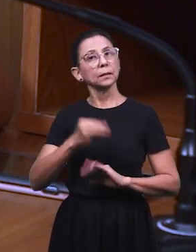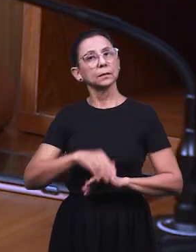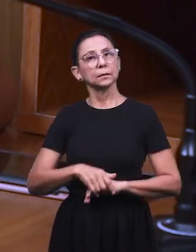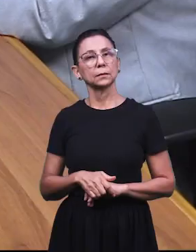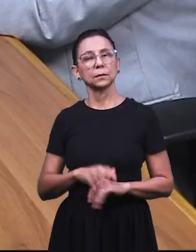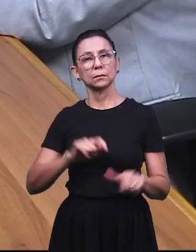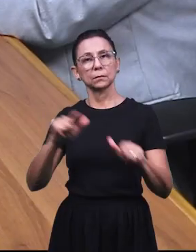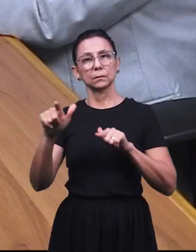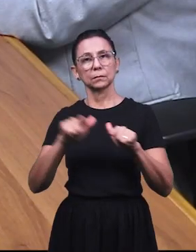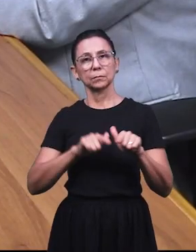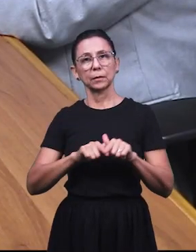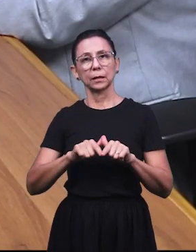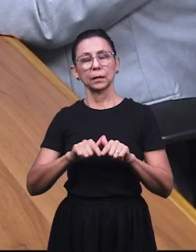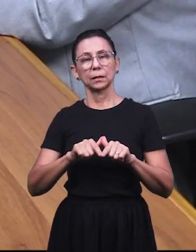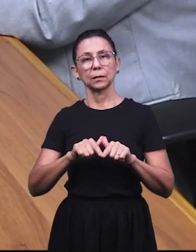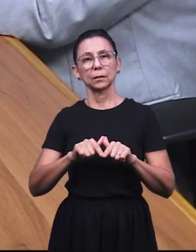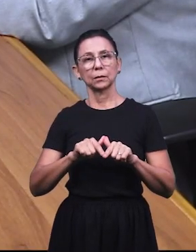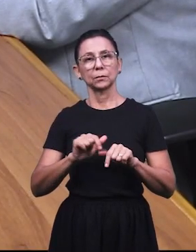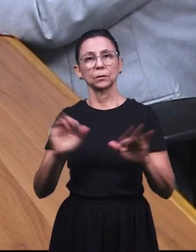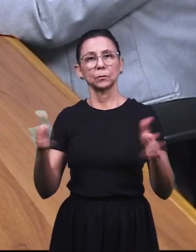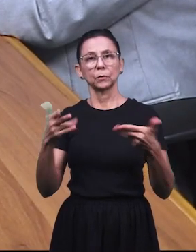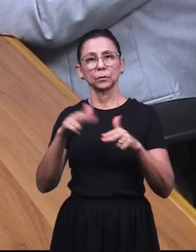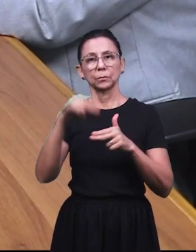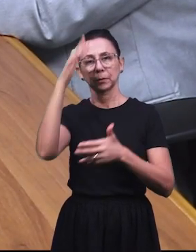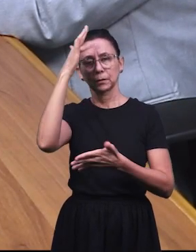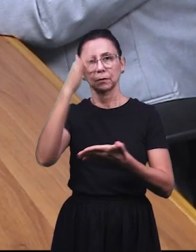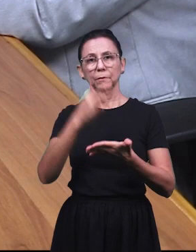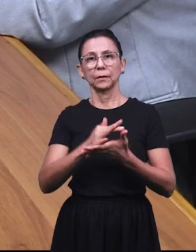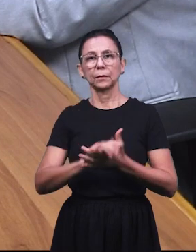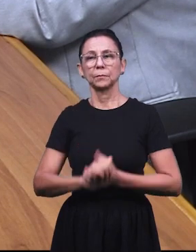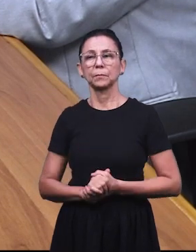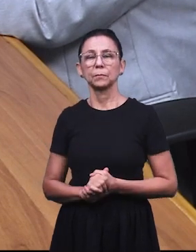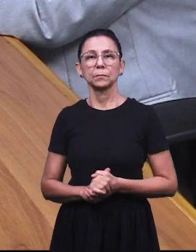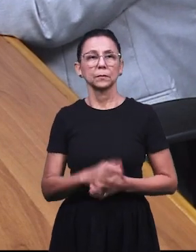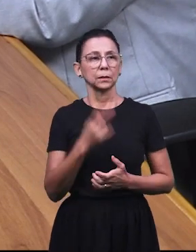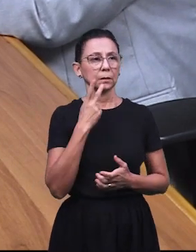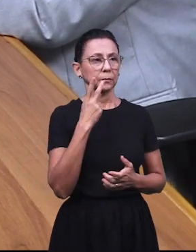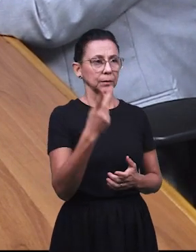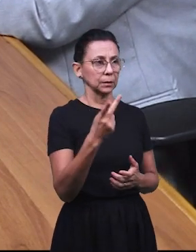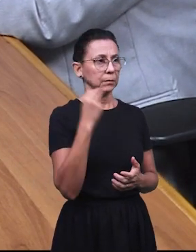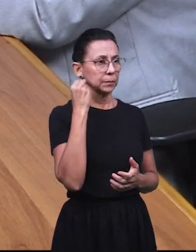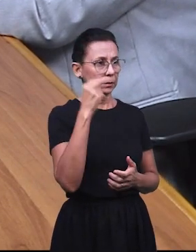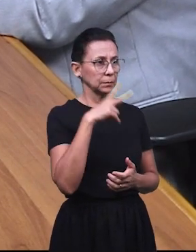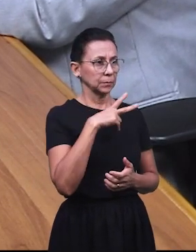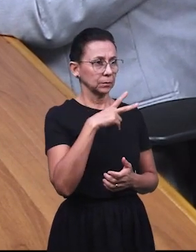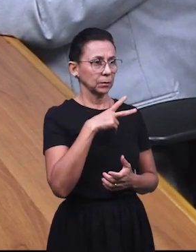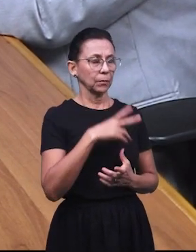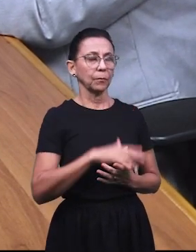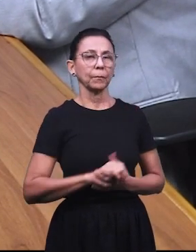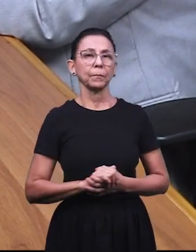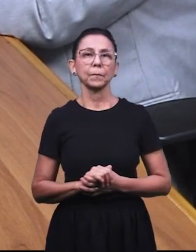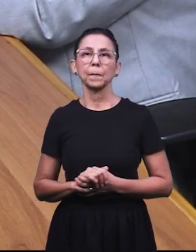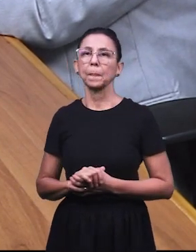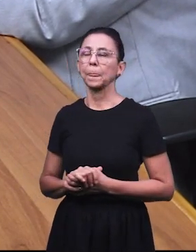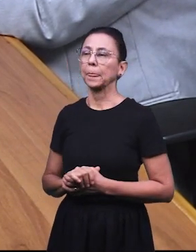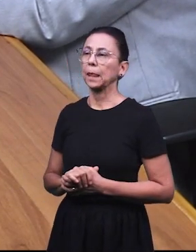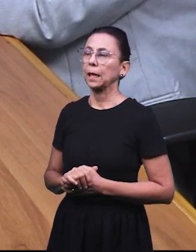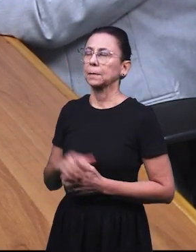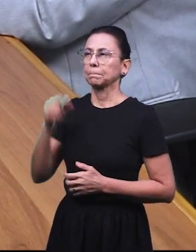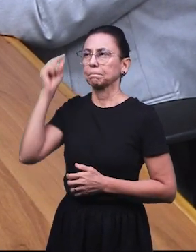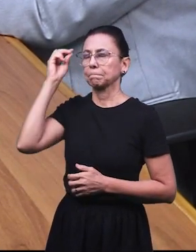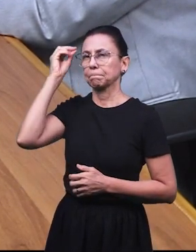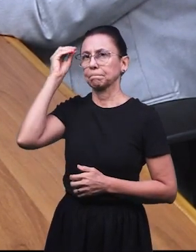através desse programa. Glória a Jesus. Quer relatar uma experiência? Deixa eu tentar lembrar